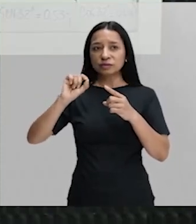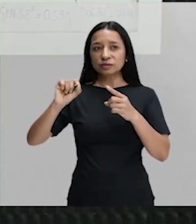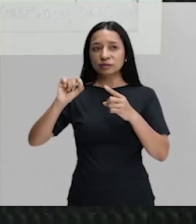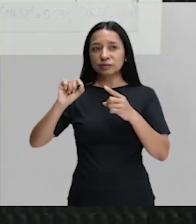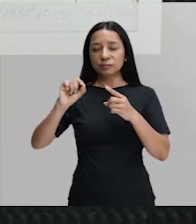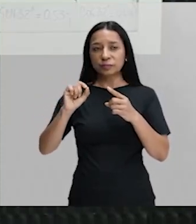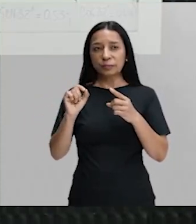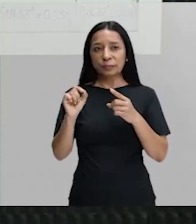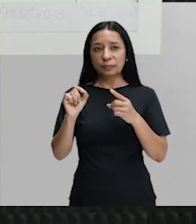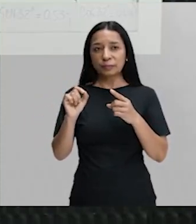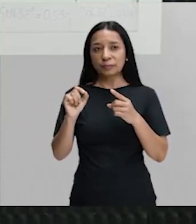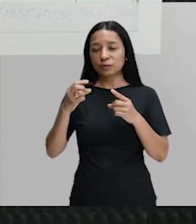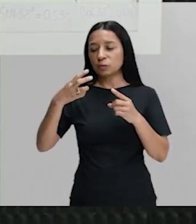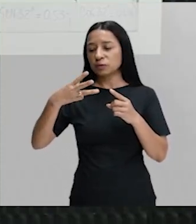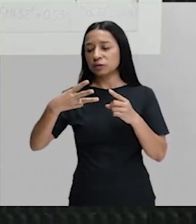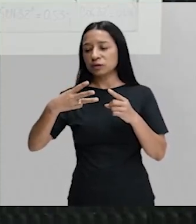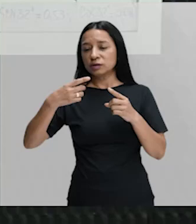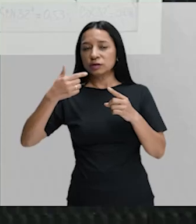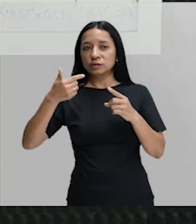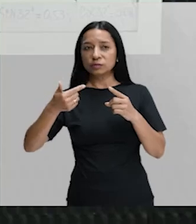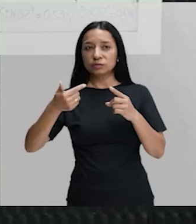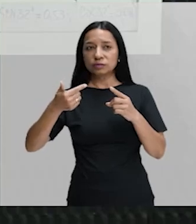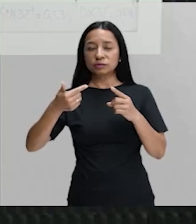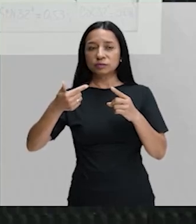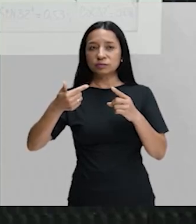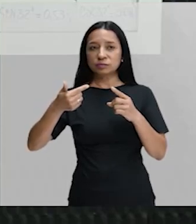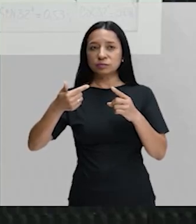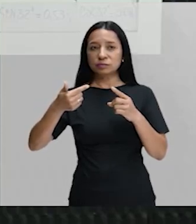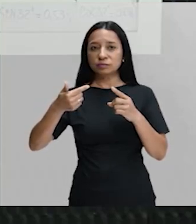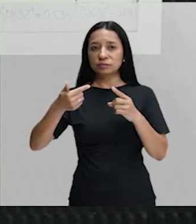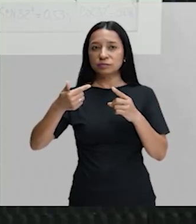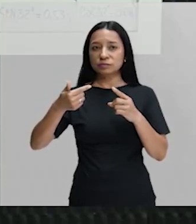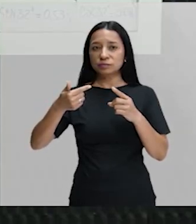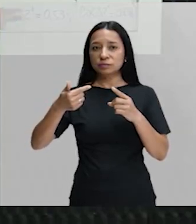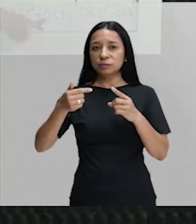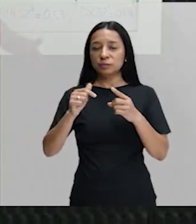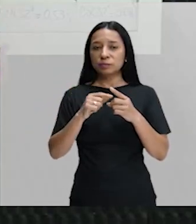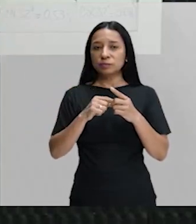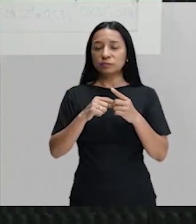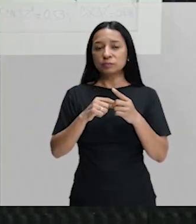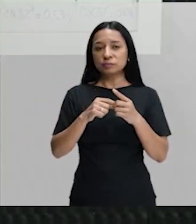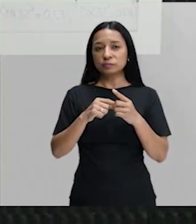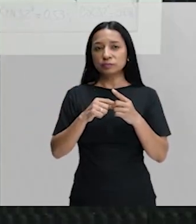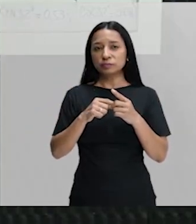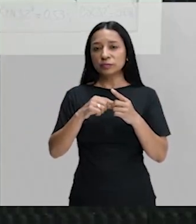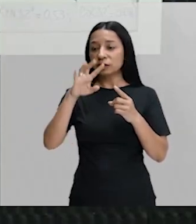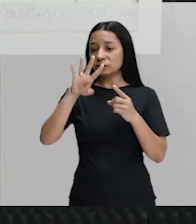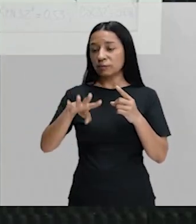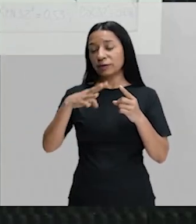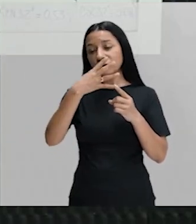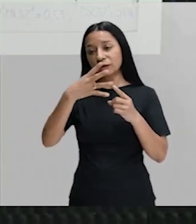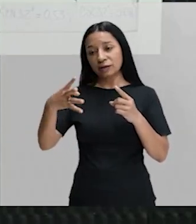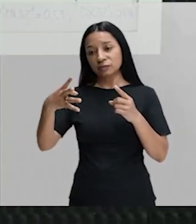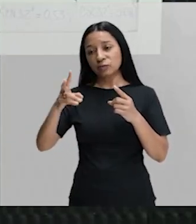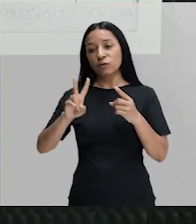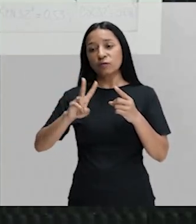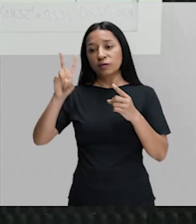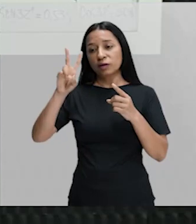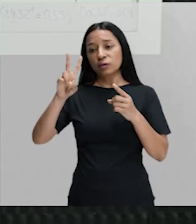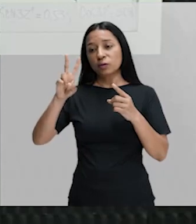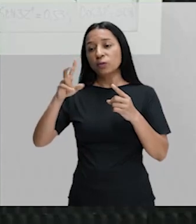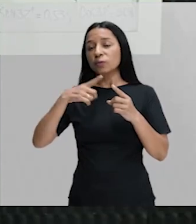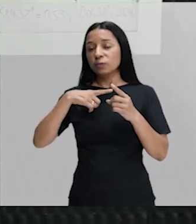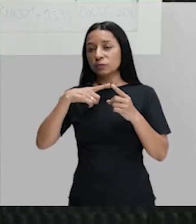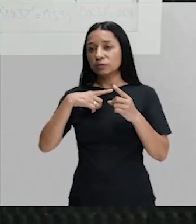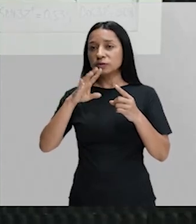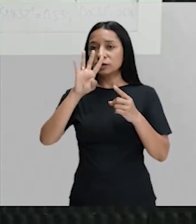cara? Ele me deu. Tá? O seno de 32 graus está tabelado. Vale